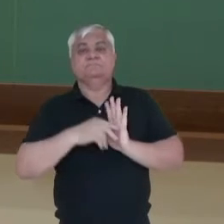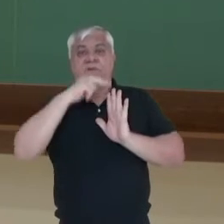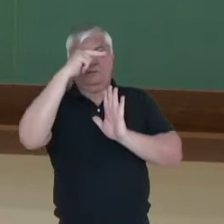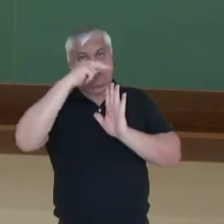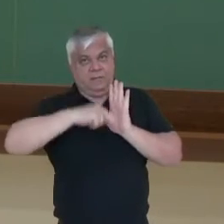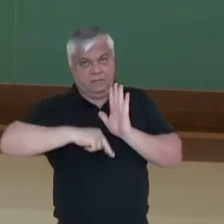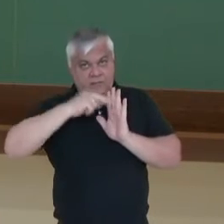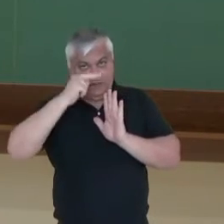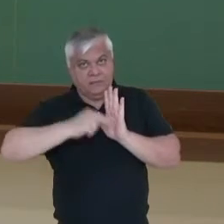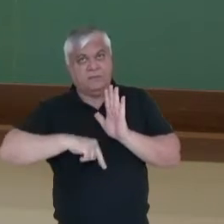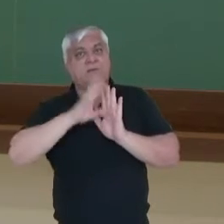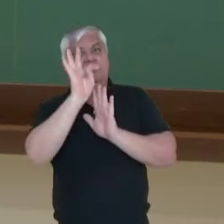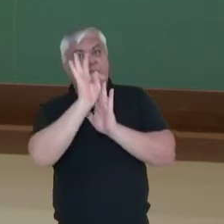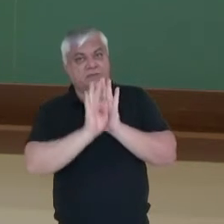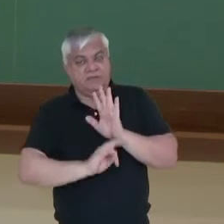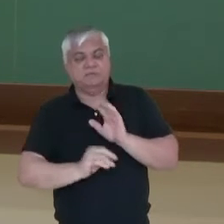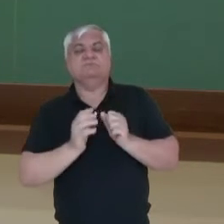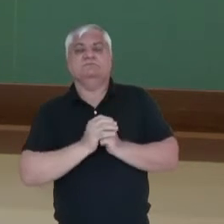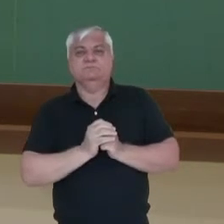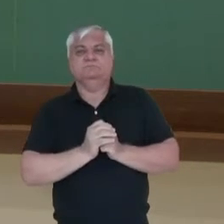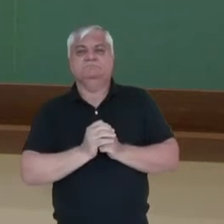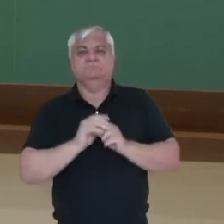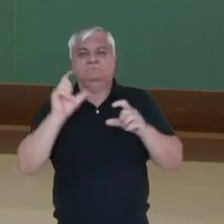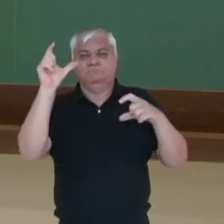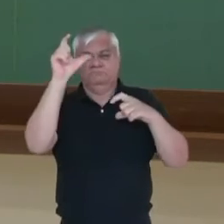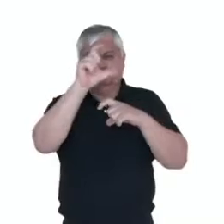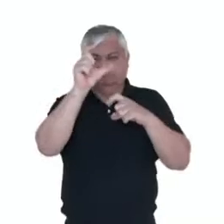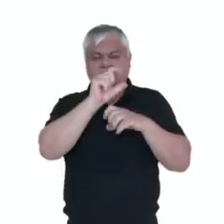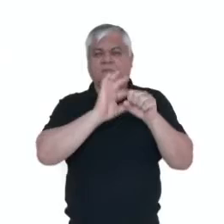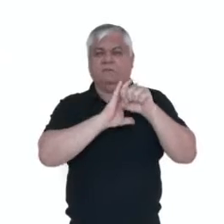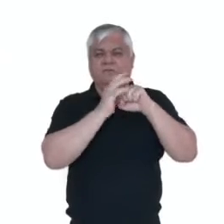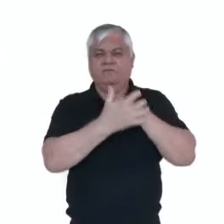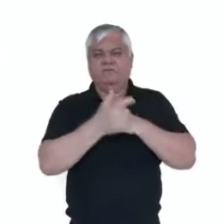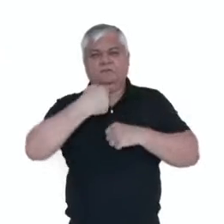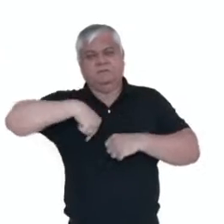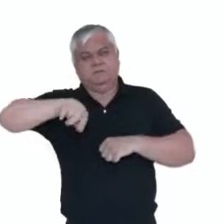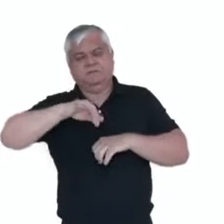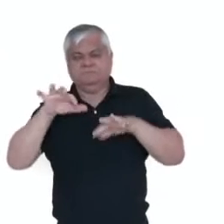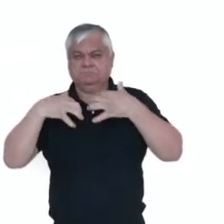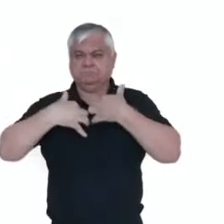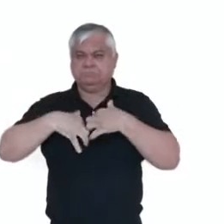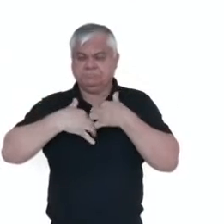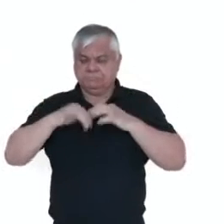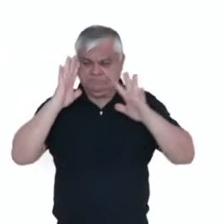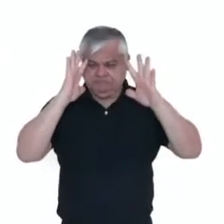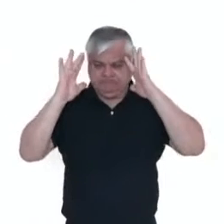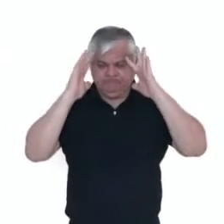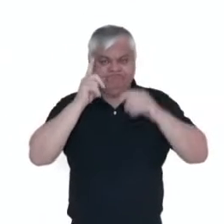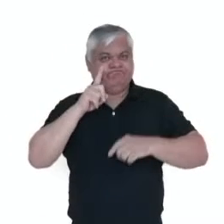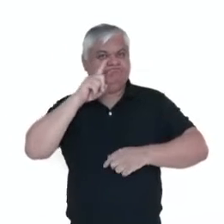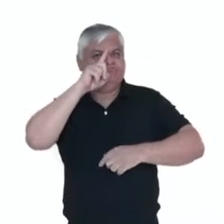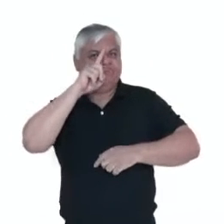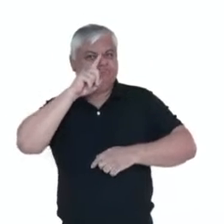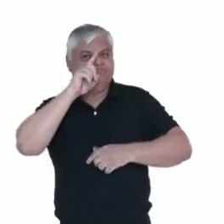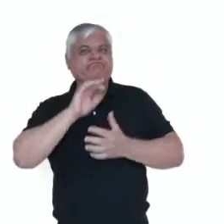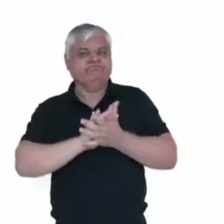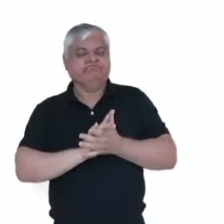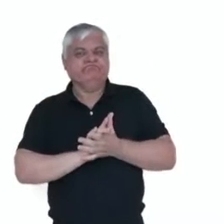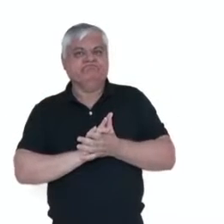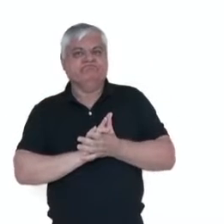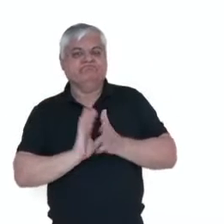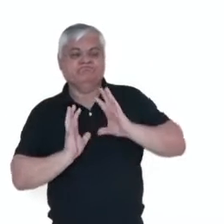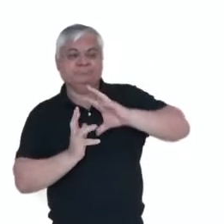Relendo, a Covid-19 nos dá a chance de fazer um balanço dos riscos que estamos assumindo em nosso